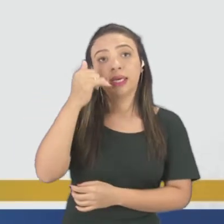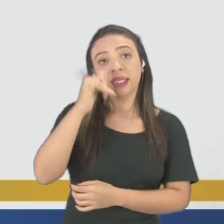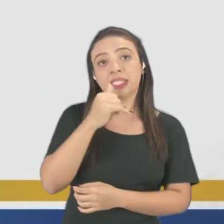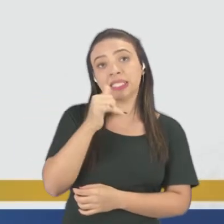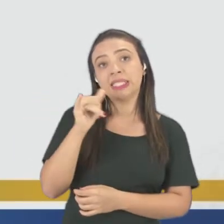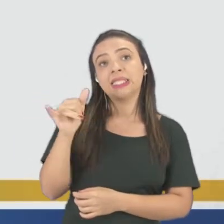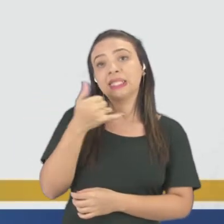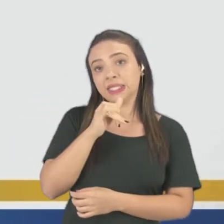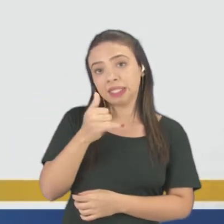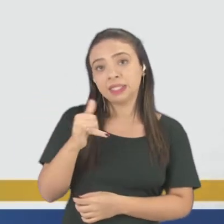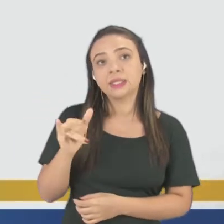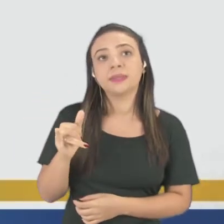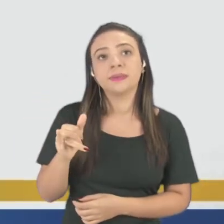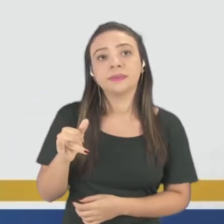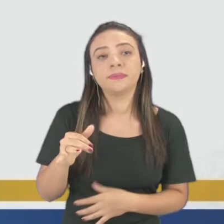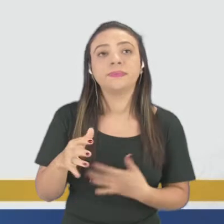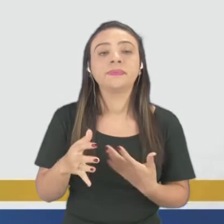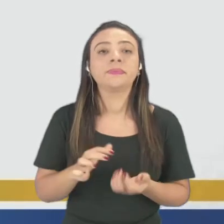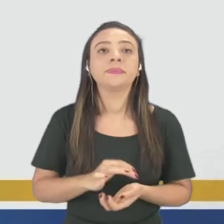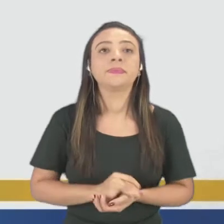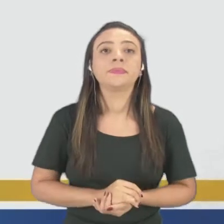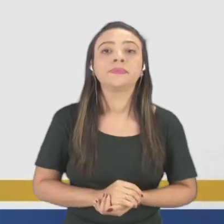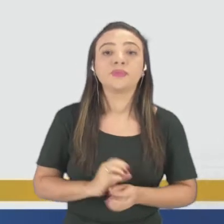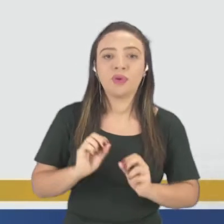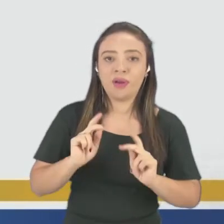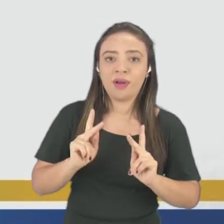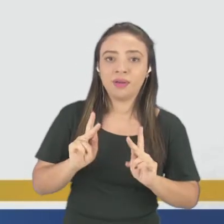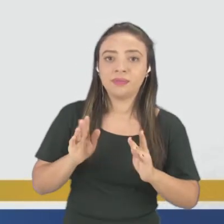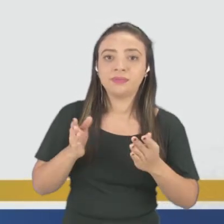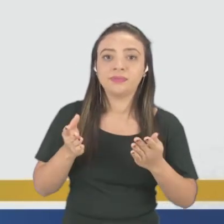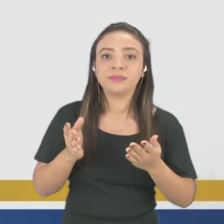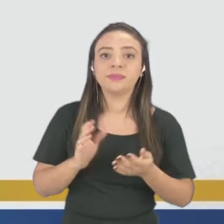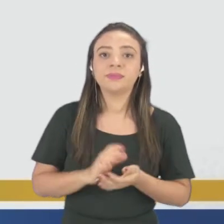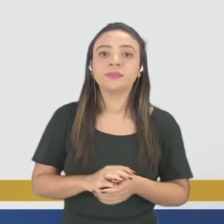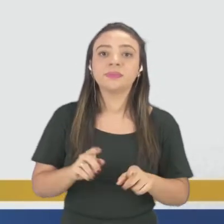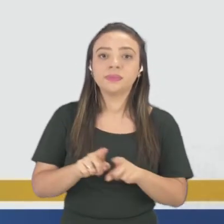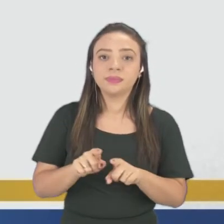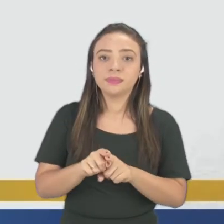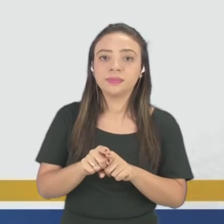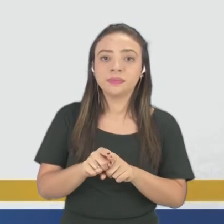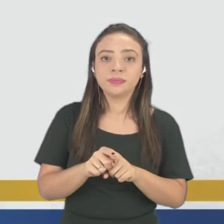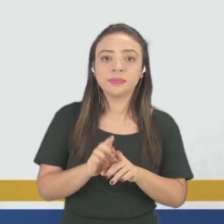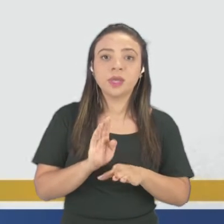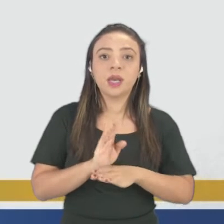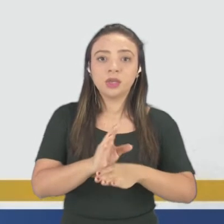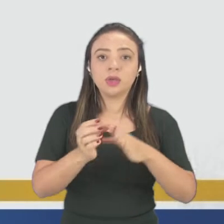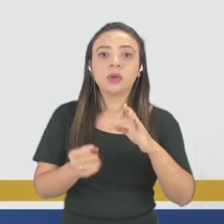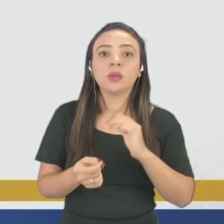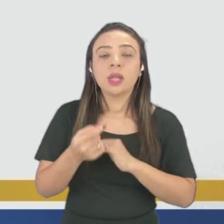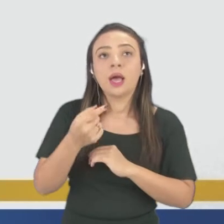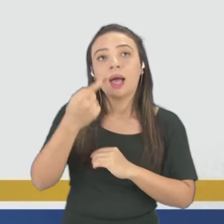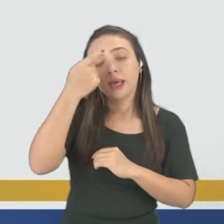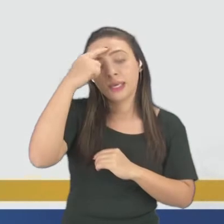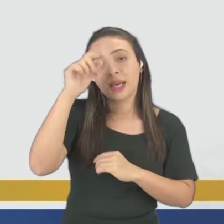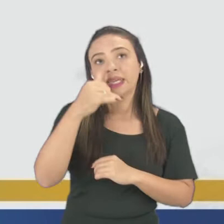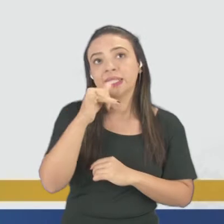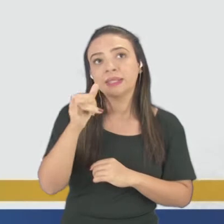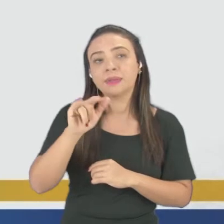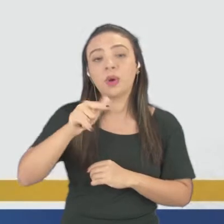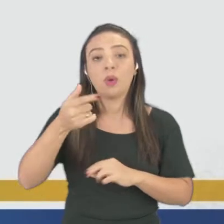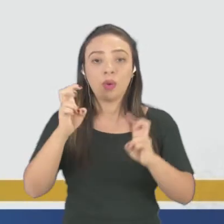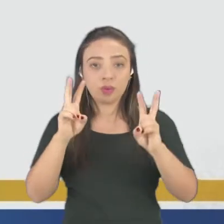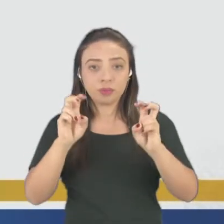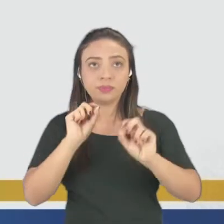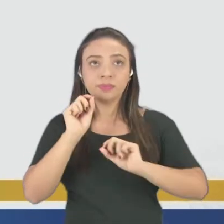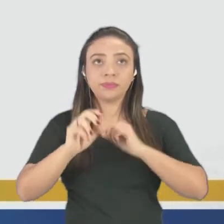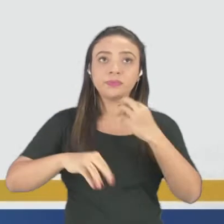de energia por grama beleza gente mais uma fonte de energia beleza vamos